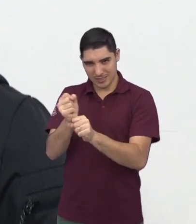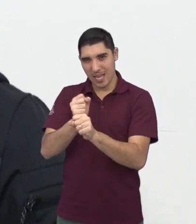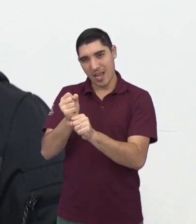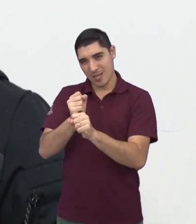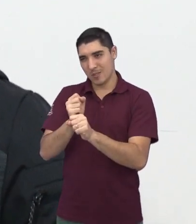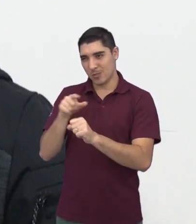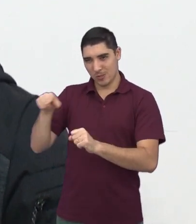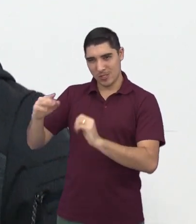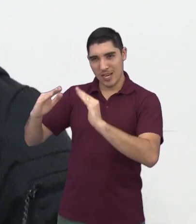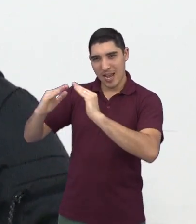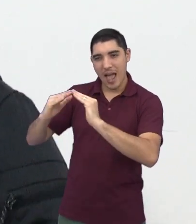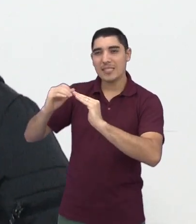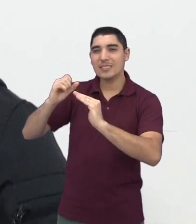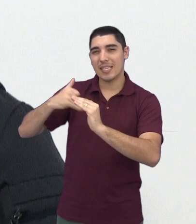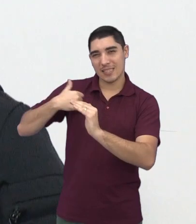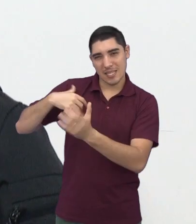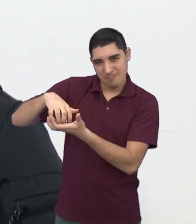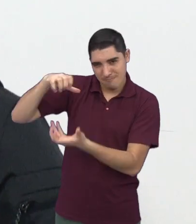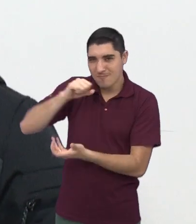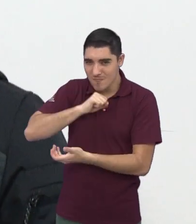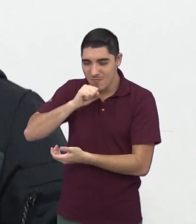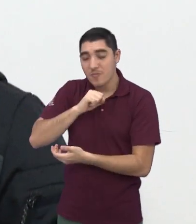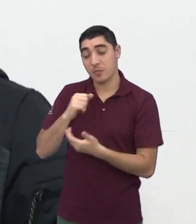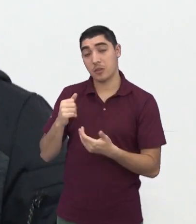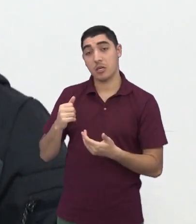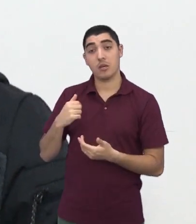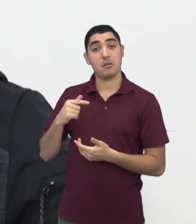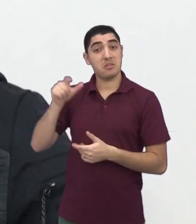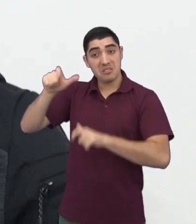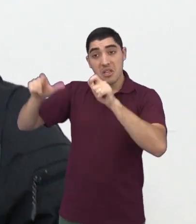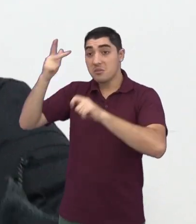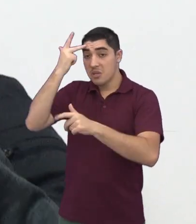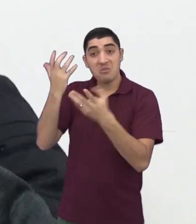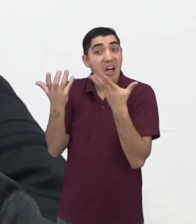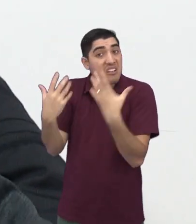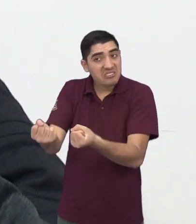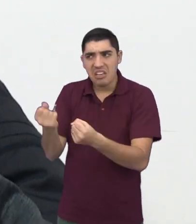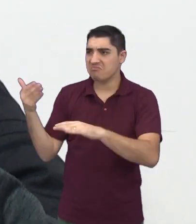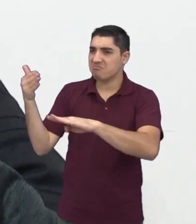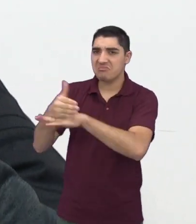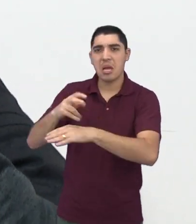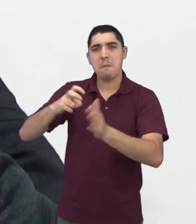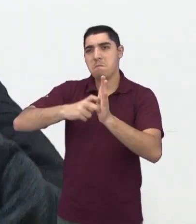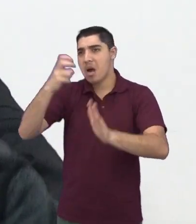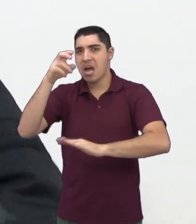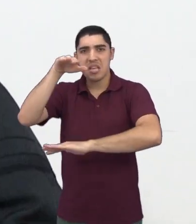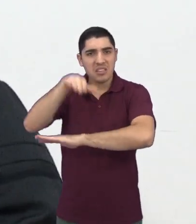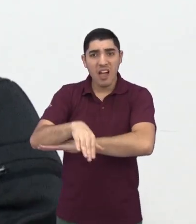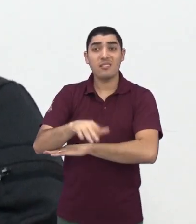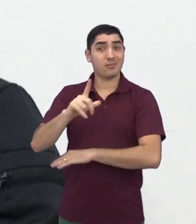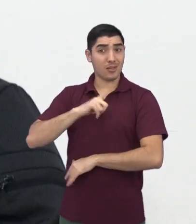que eles procuram, eles querem estar lá, seja de manhã, de tarde, ou até eles tinham bailes,